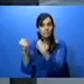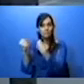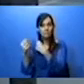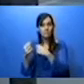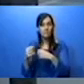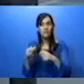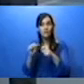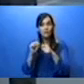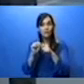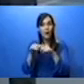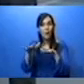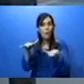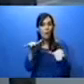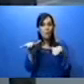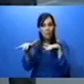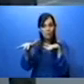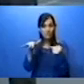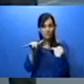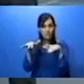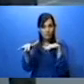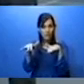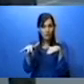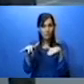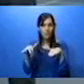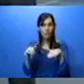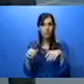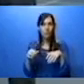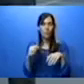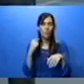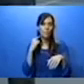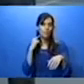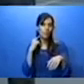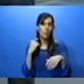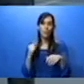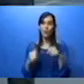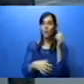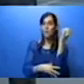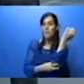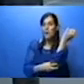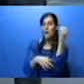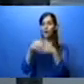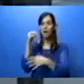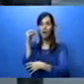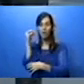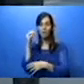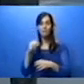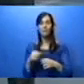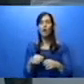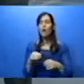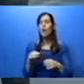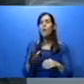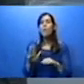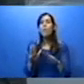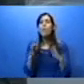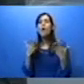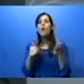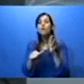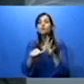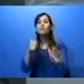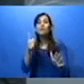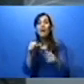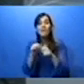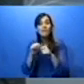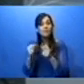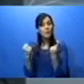de movimentação, que permite que eu movimente o pescoço. Isso é uma articulação. E quais foram os primeiros animais a